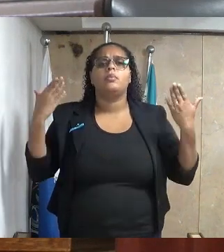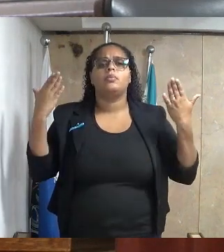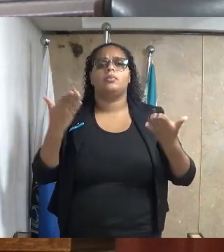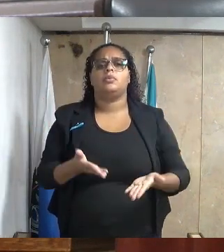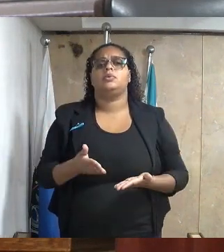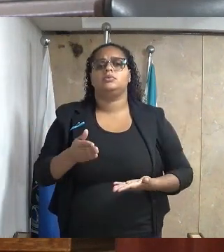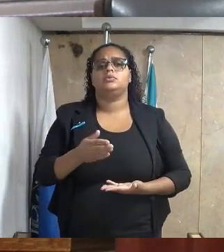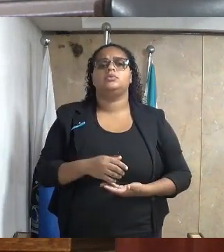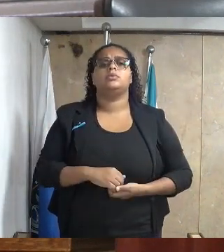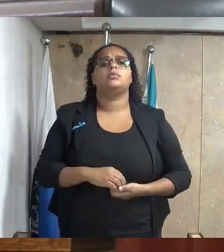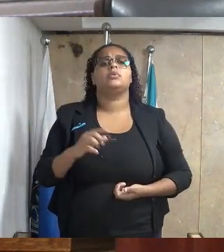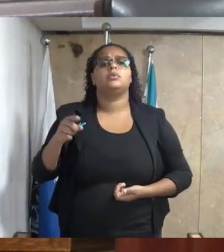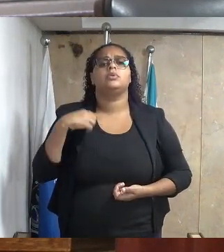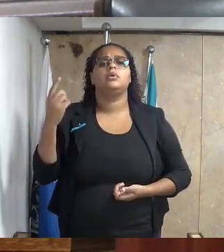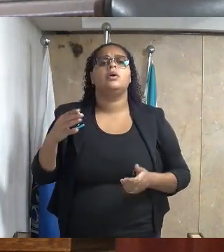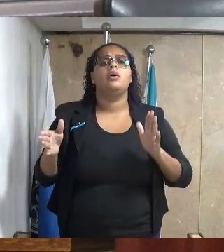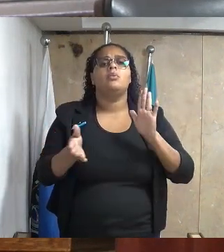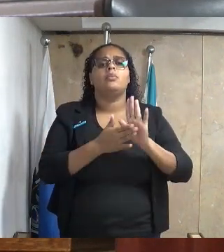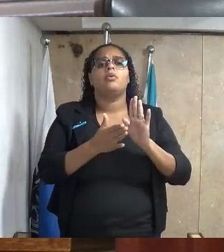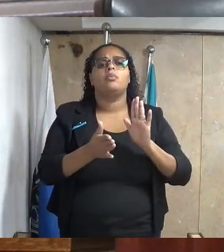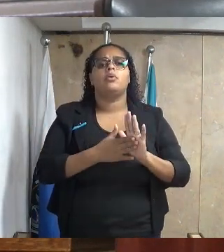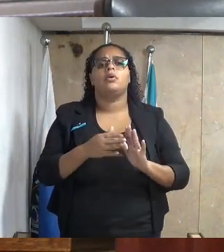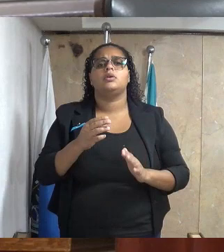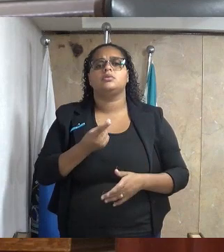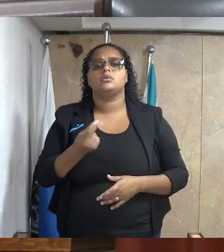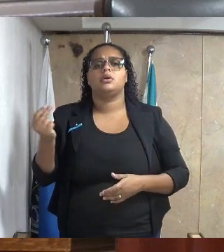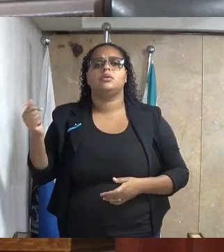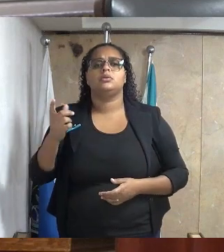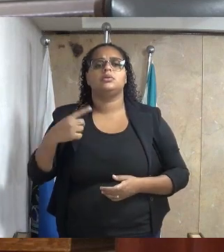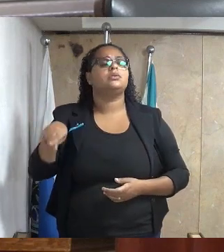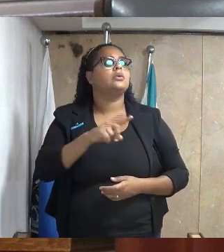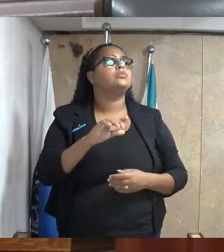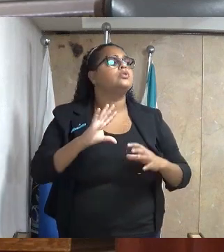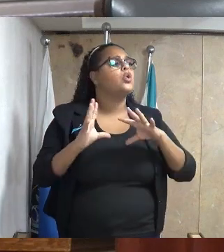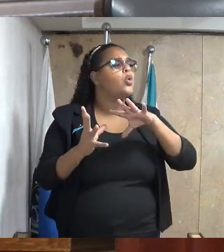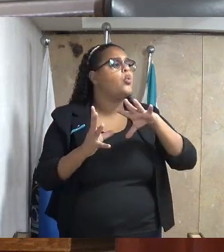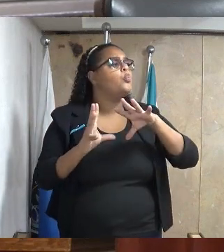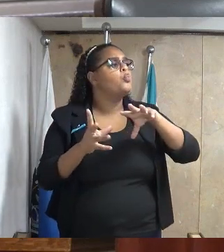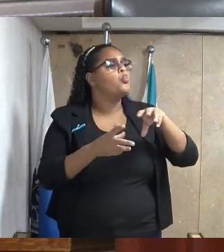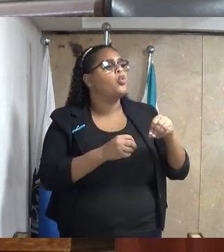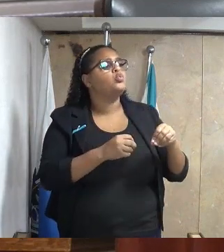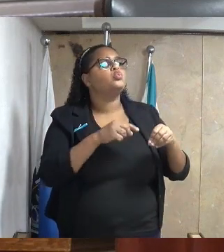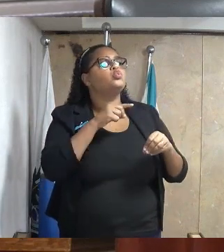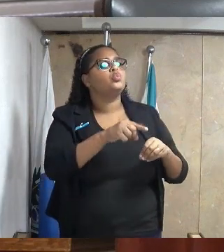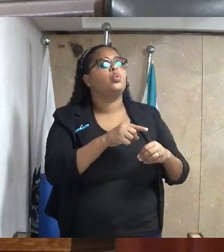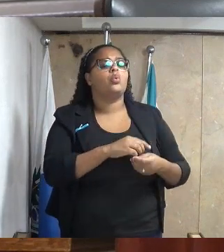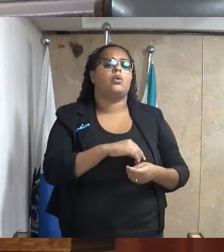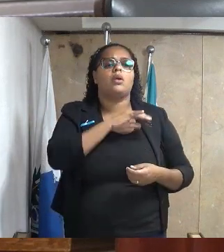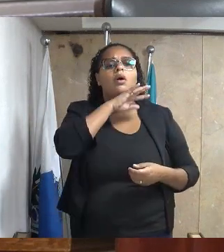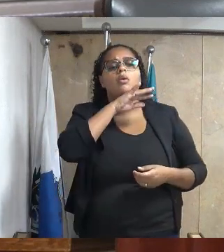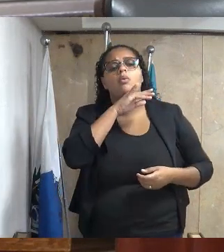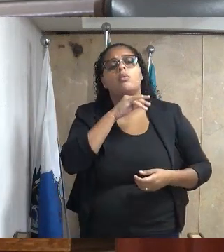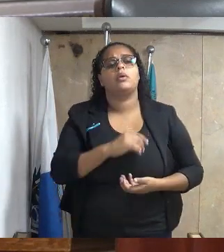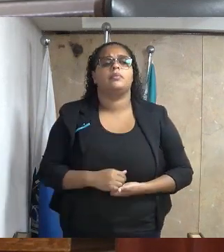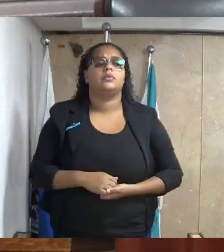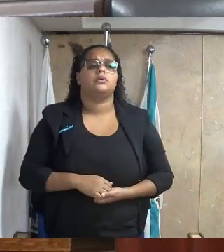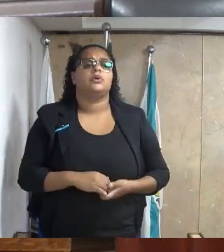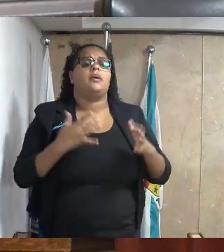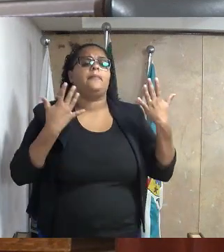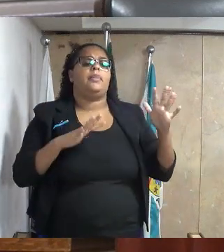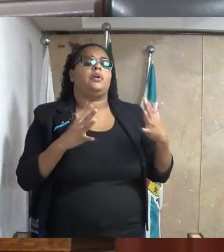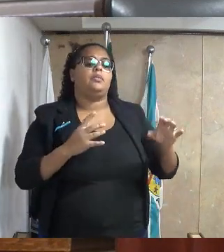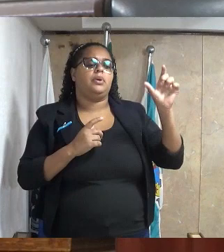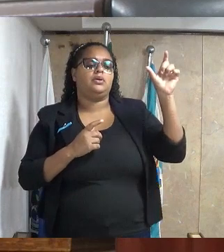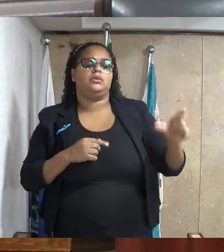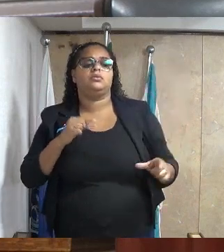para discutir e propor as saídas para esse mundo injusto. Então, gostaria de parabenizar Vossa Excelência. Muito obrigado